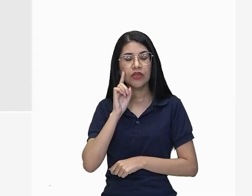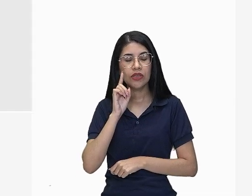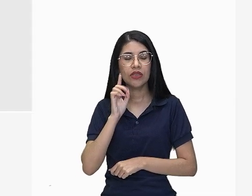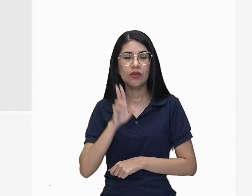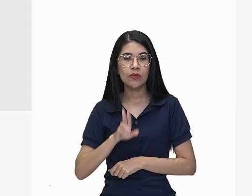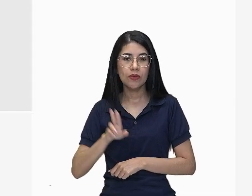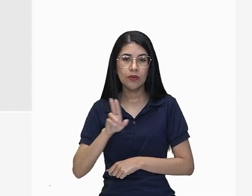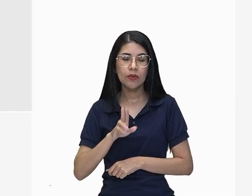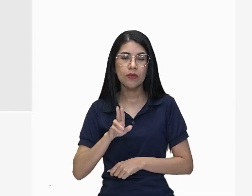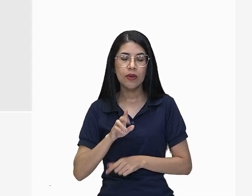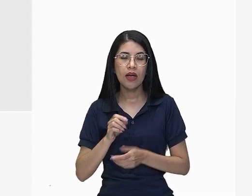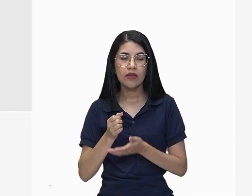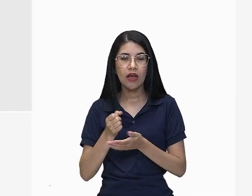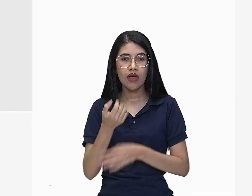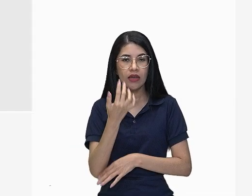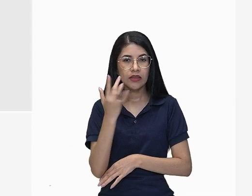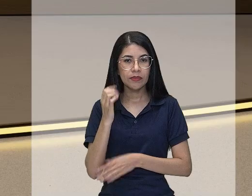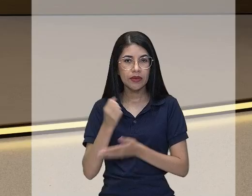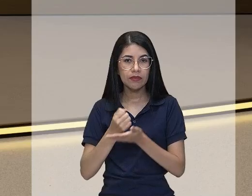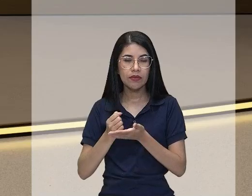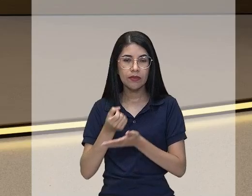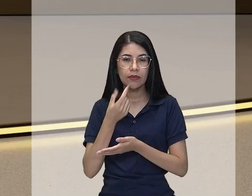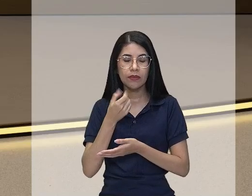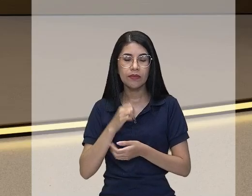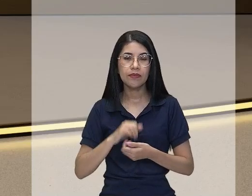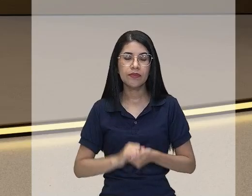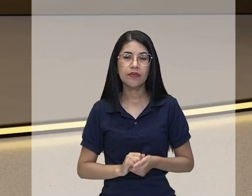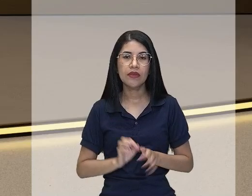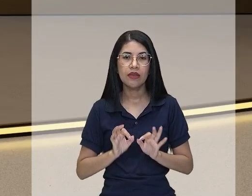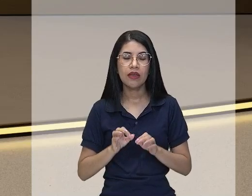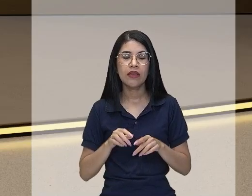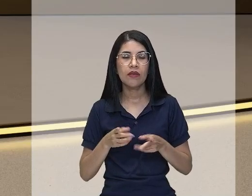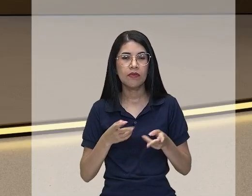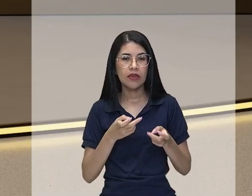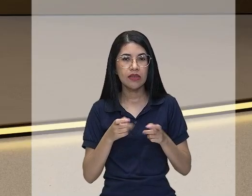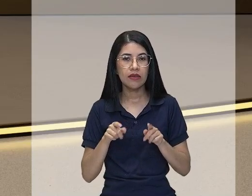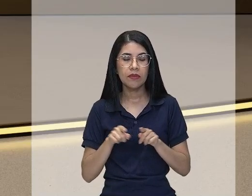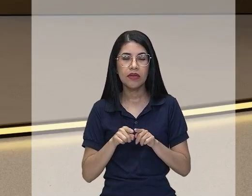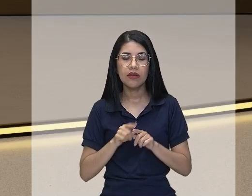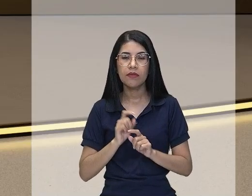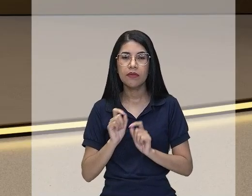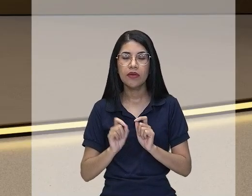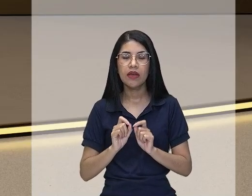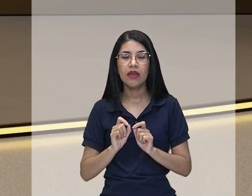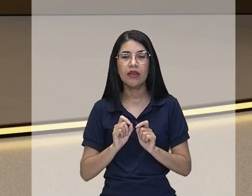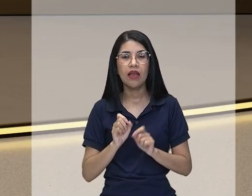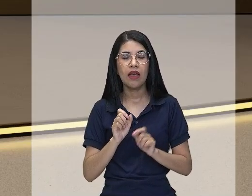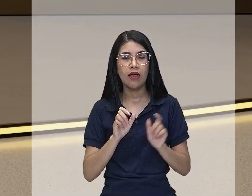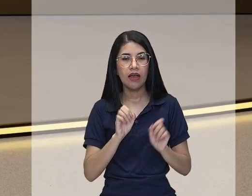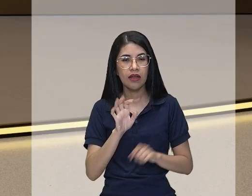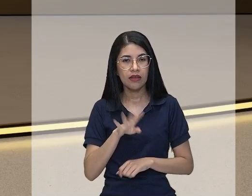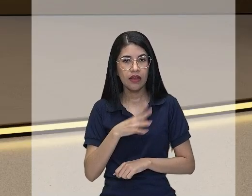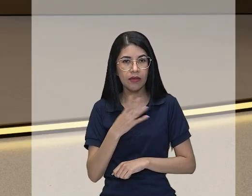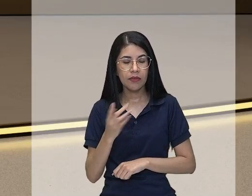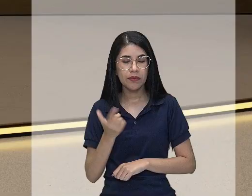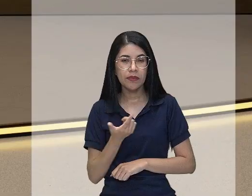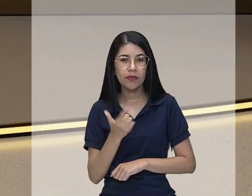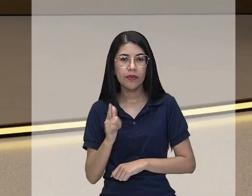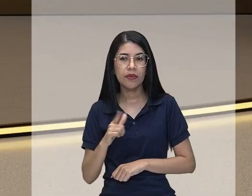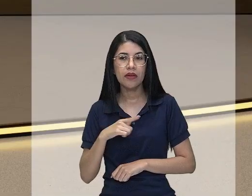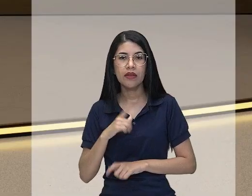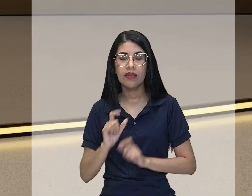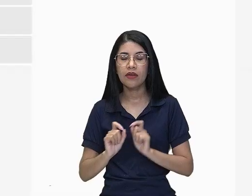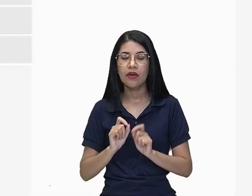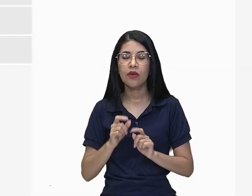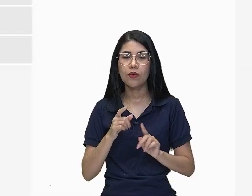esse fitoterápico, né? Isso mesmo, né? E a gente vai observar também na nossa próxima tabela que existe um modo